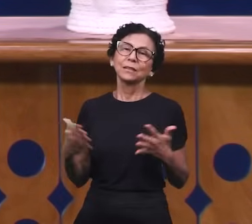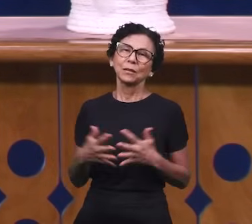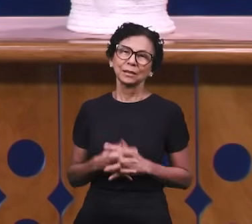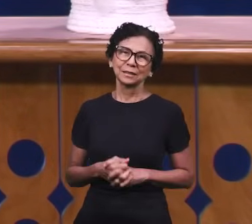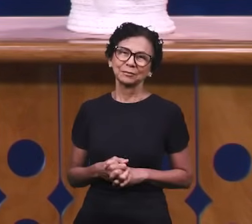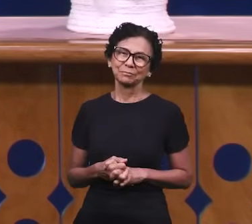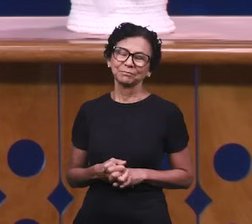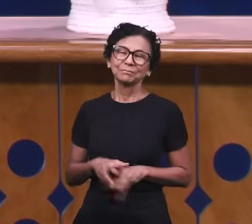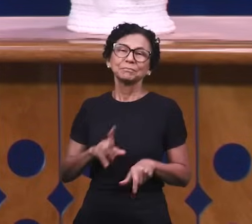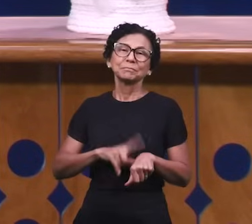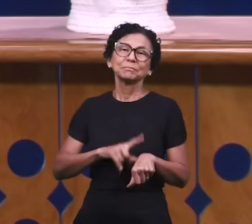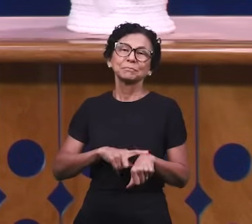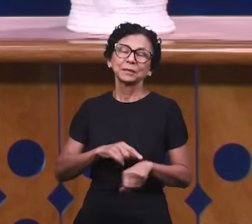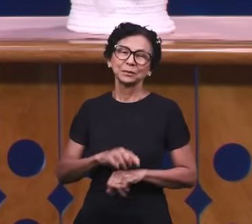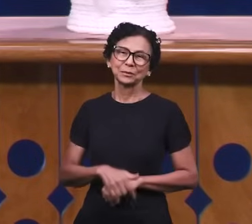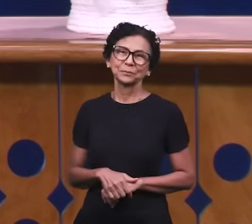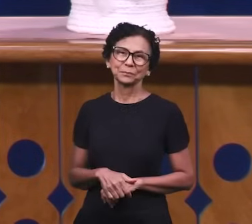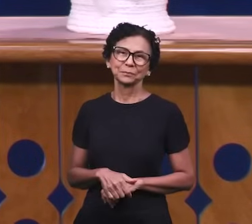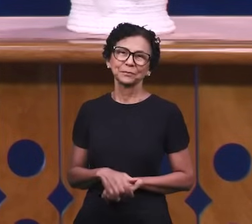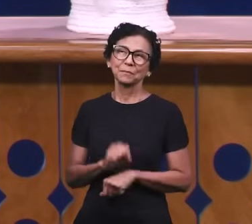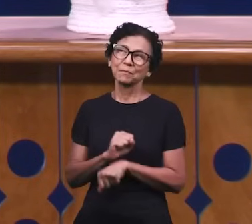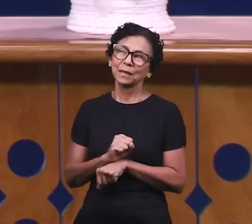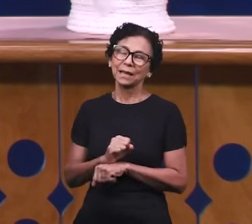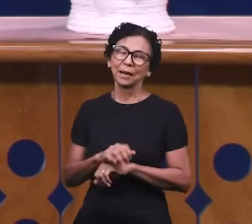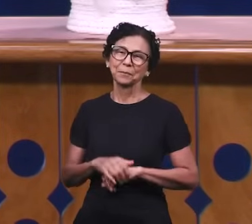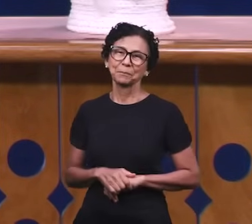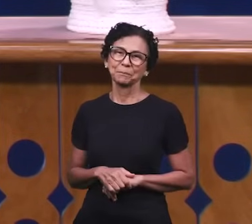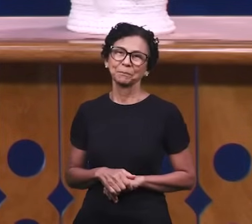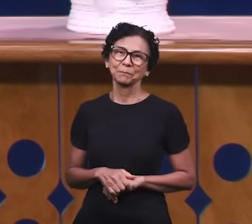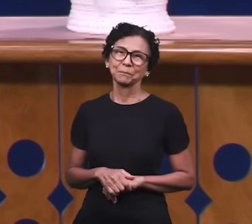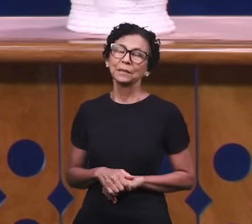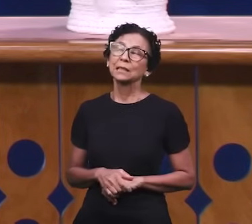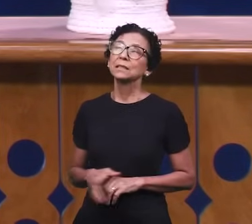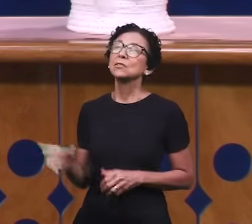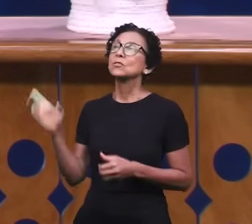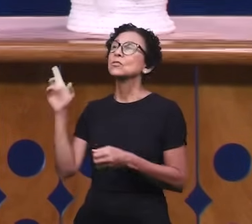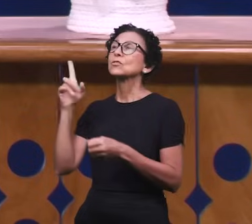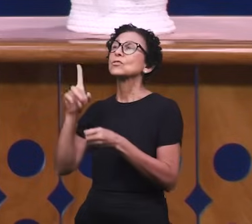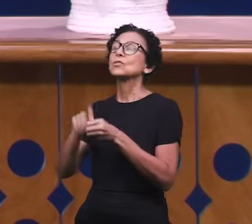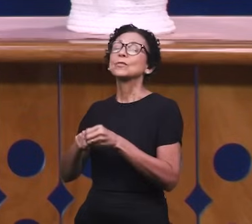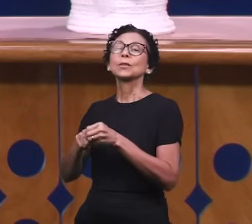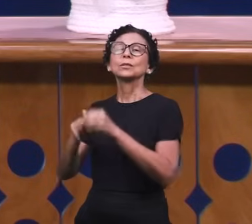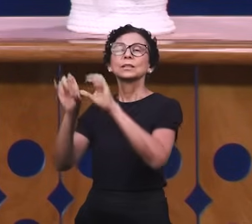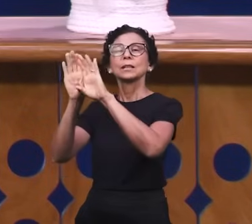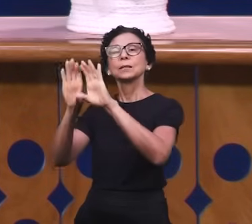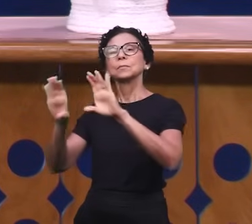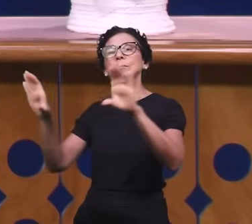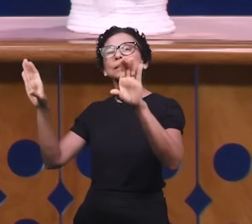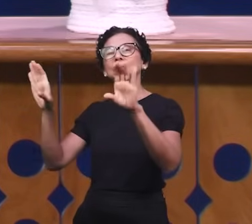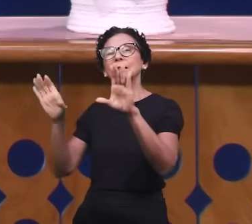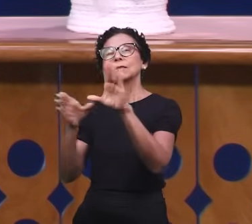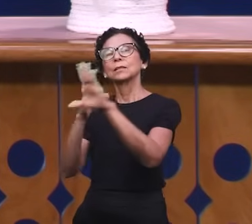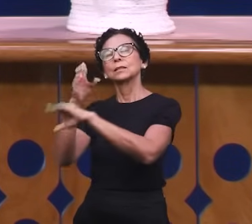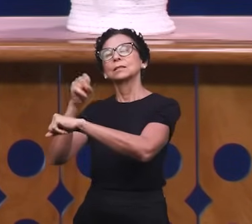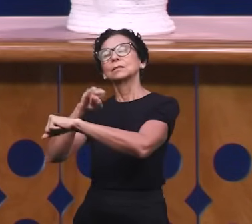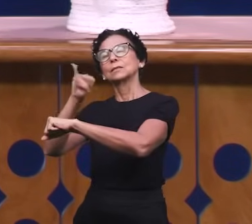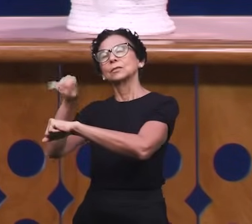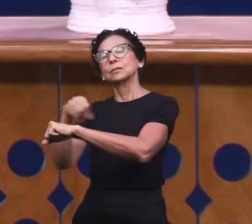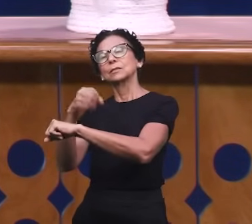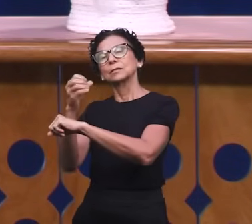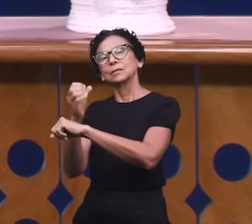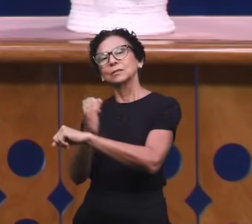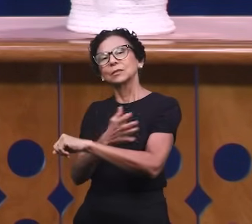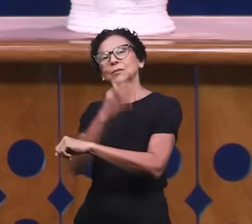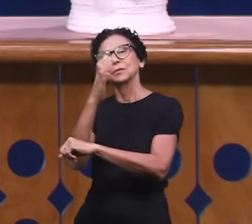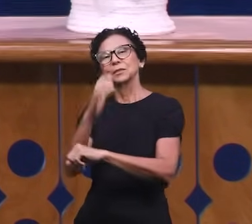nós entramos agora, esperamos o momento de voltarmos vitoriosos, levando os despojos, entrando em